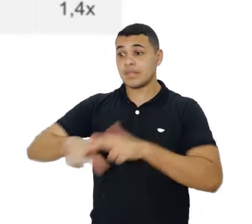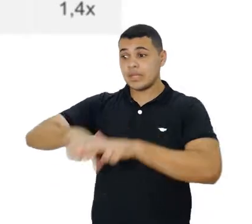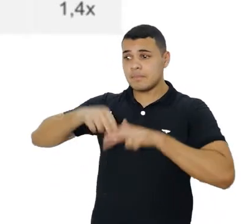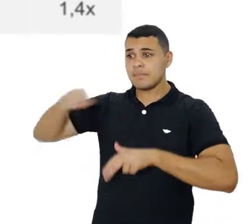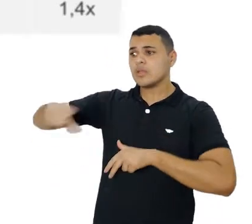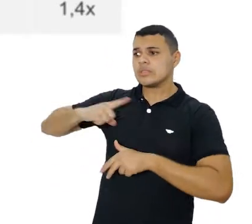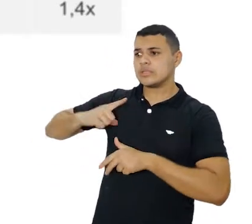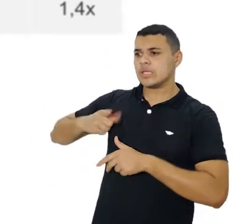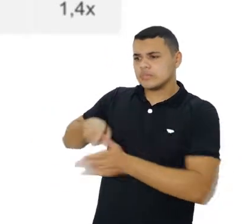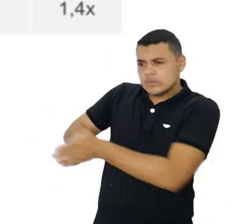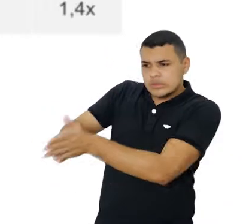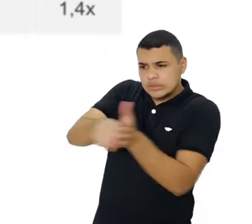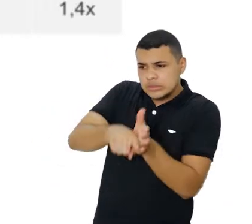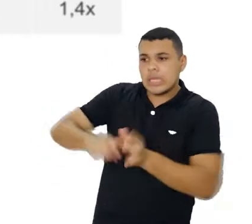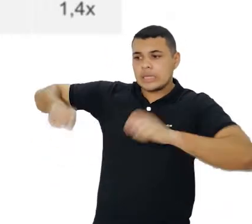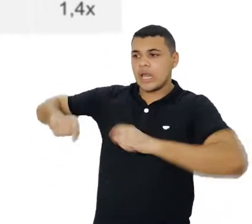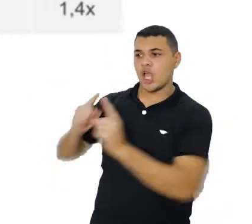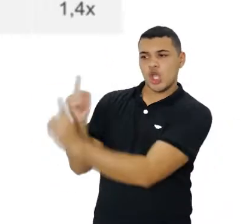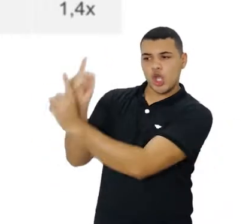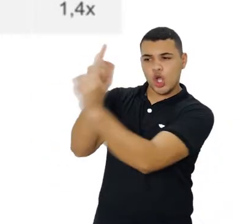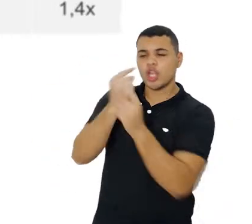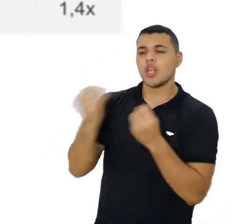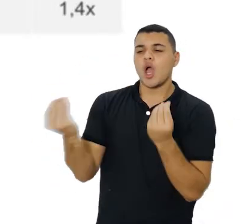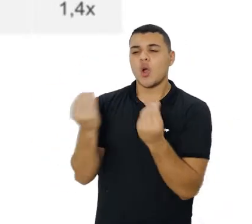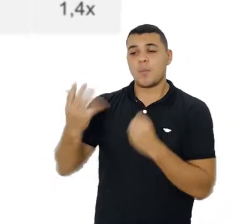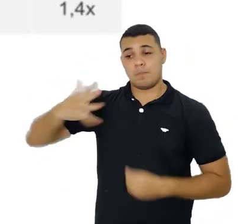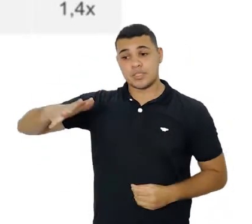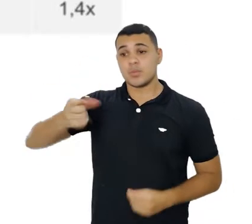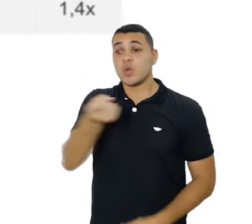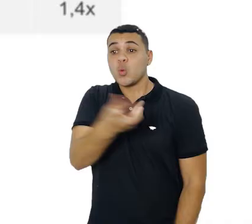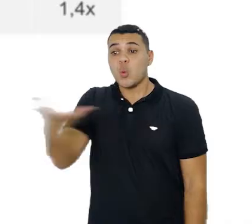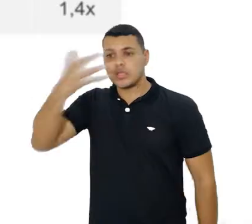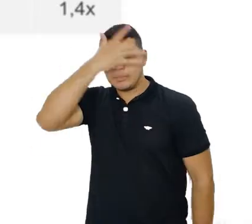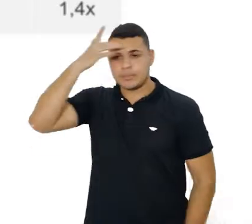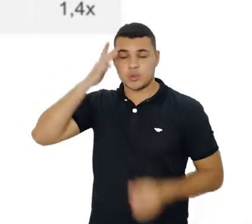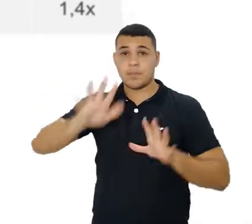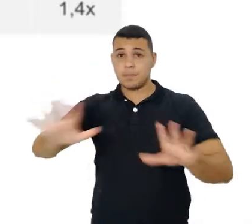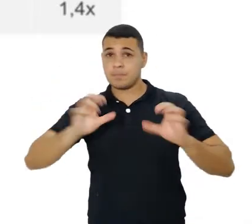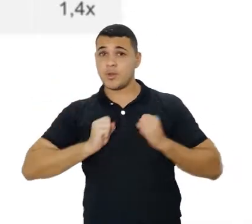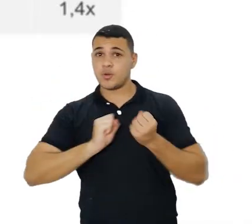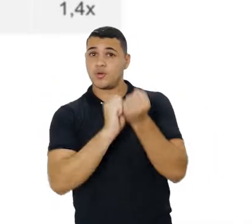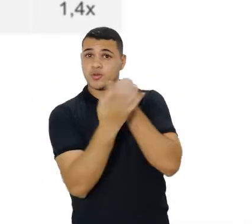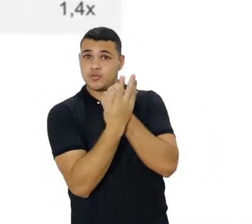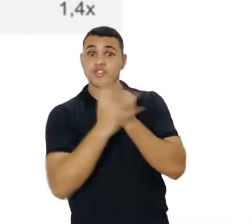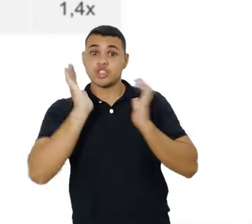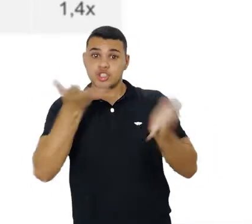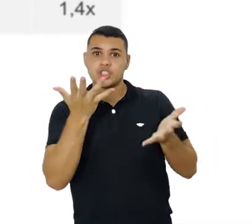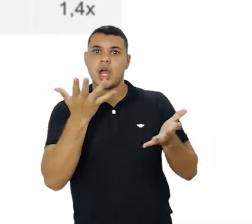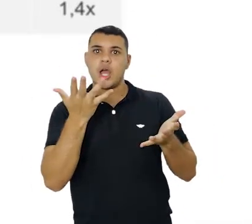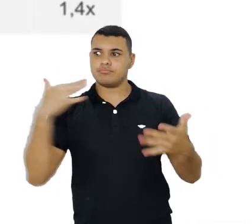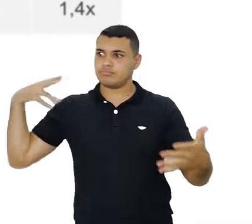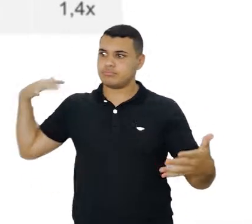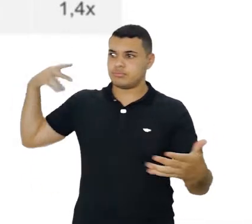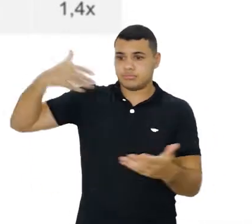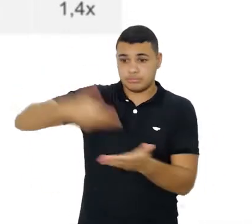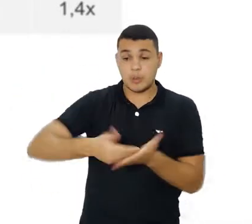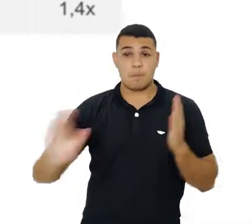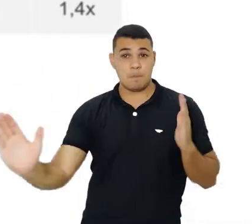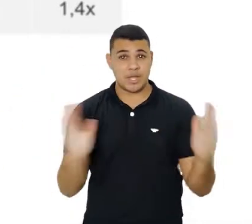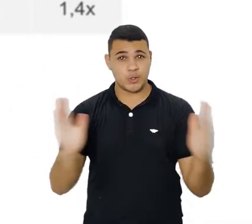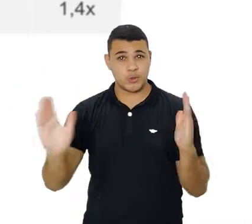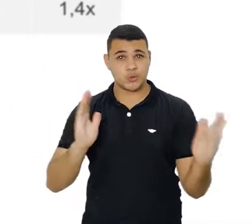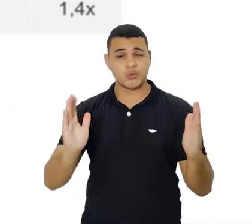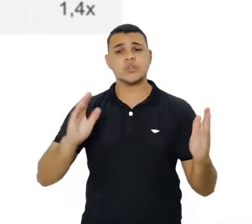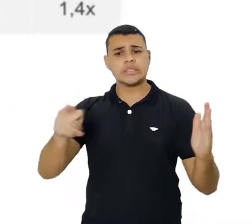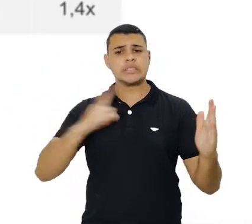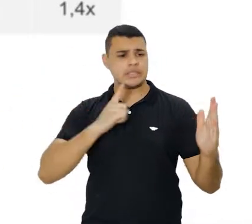A partir dessas estimativas, é possível então estimar o número de indivíduos infectados acumulados até um certo